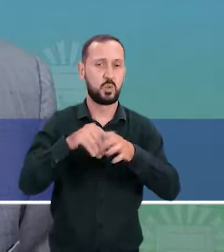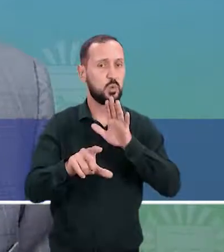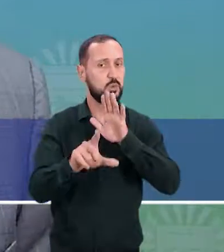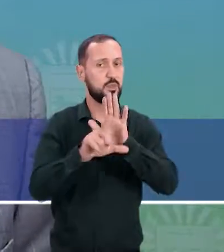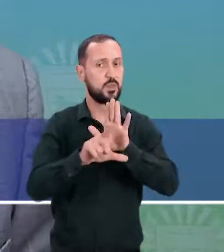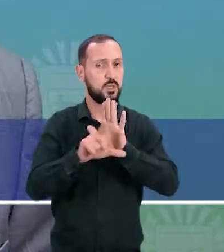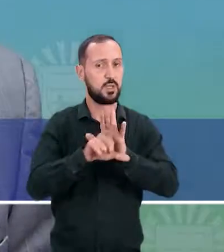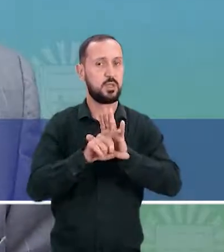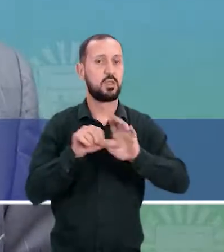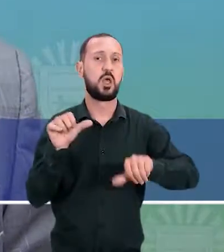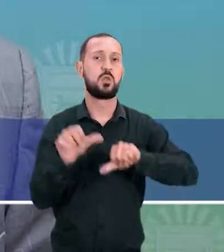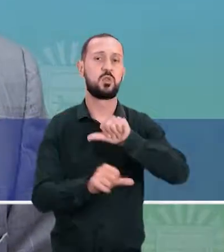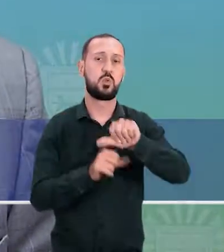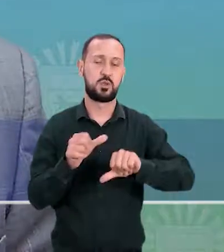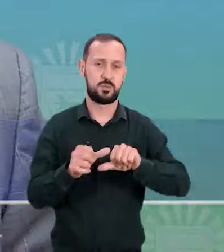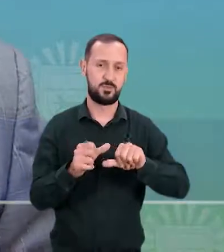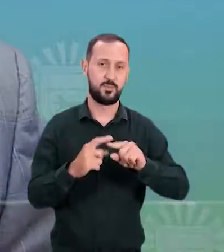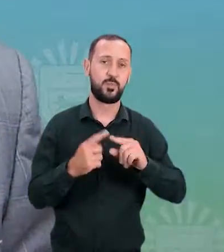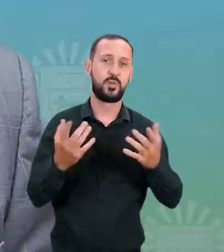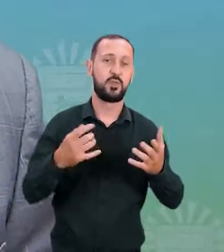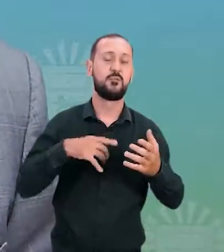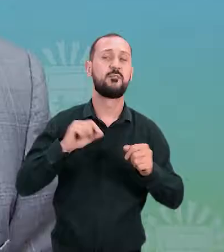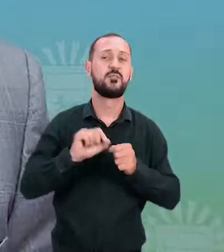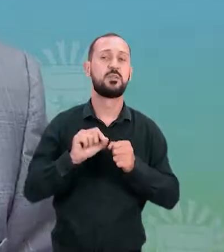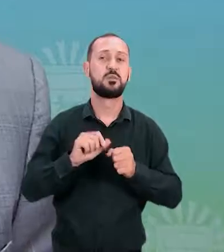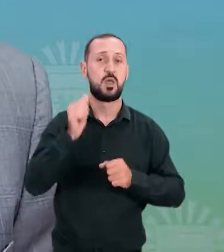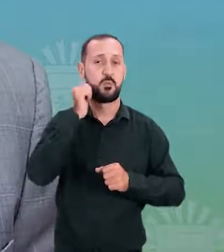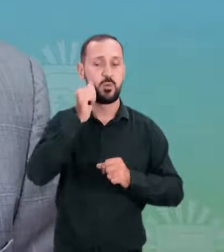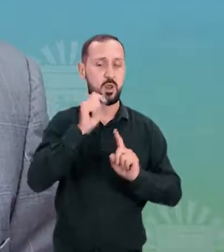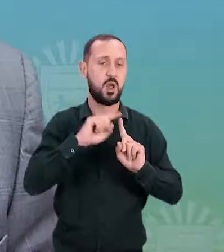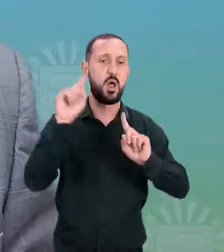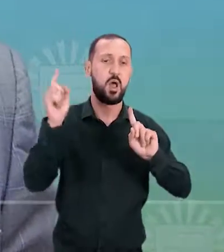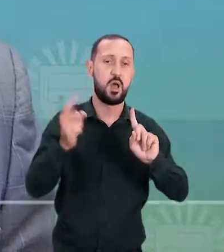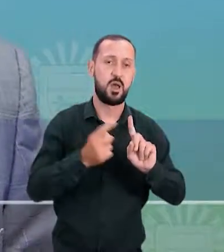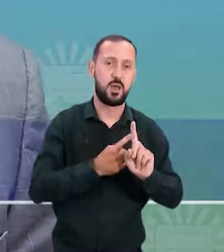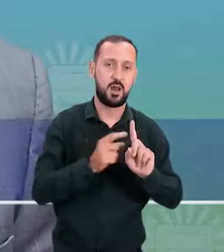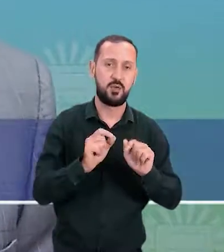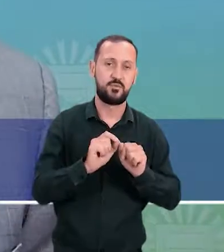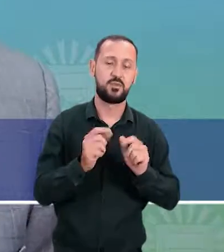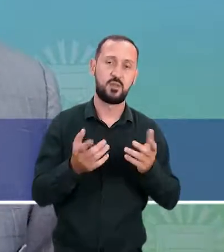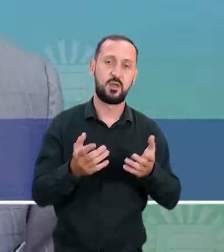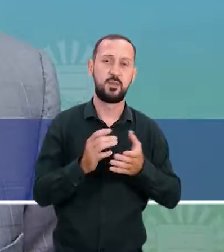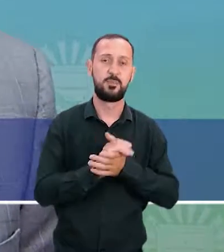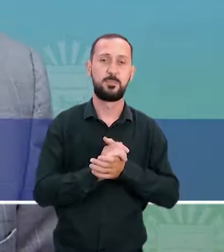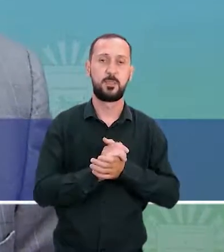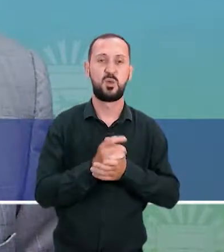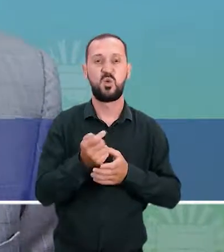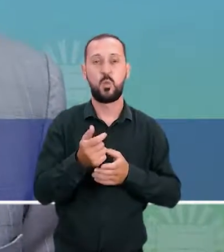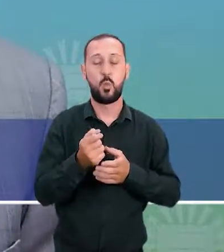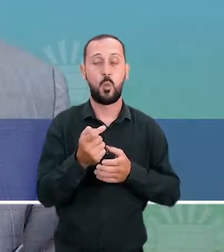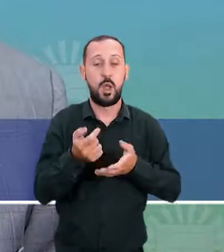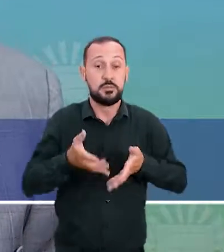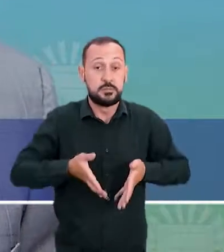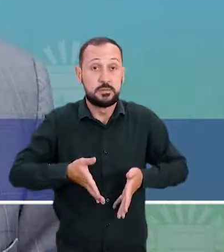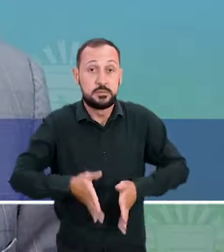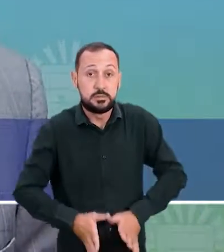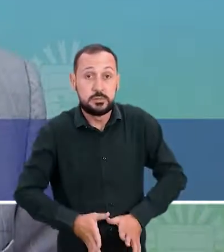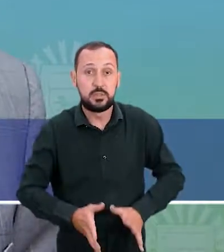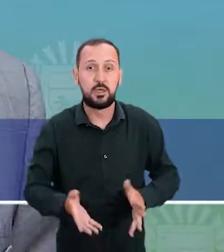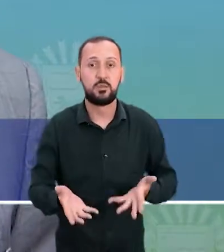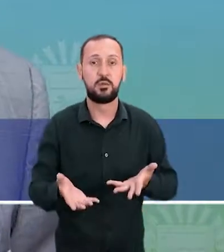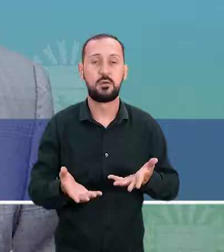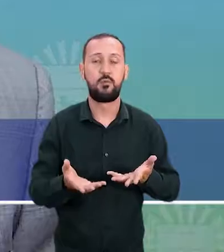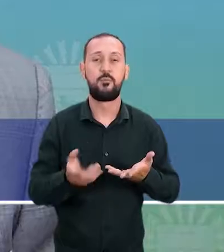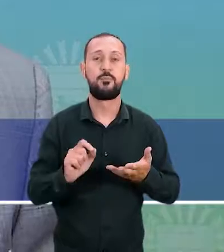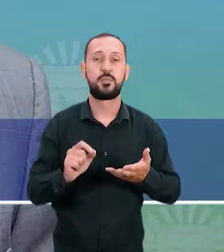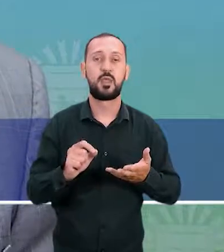existentes na lei que está sendo alterada, uma vez que submetia a mulher grávida, praticamente nas